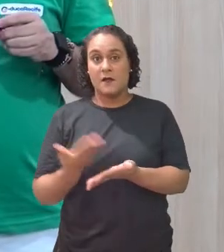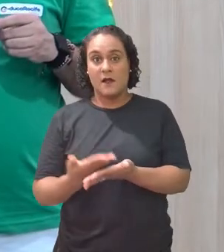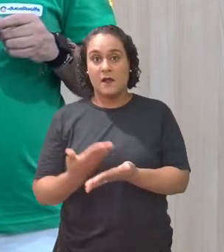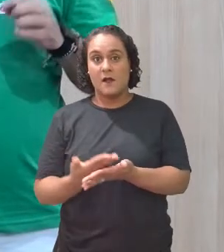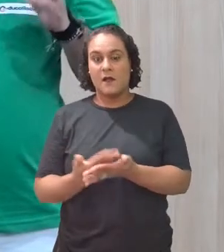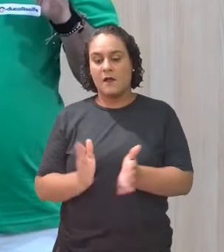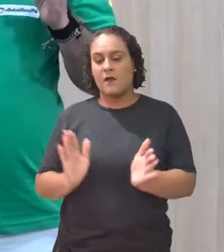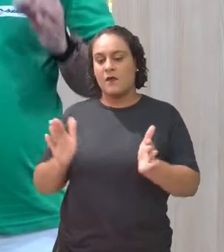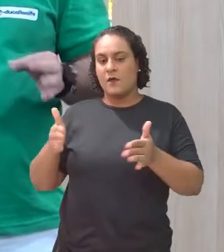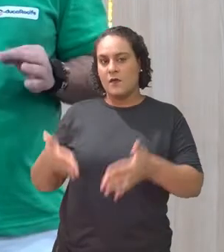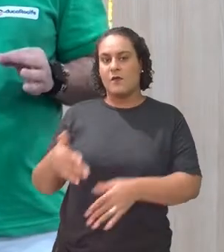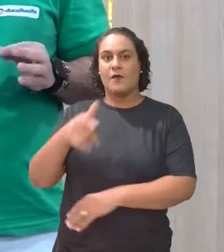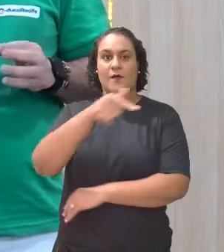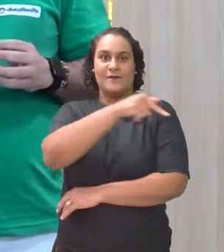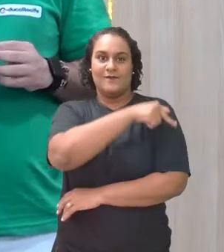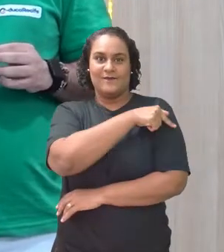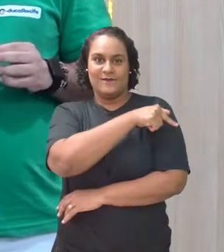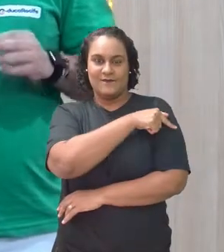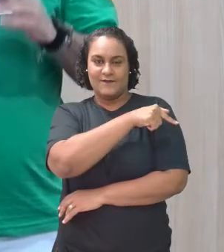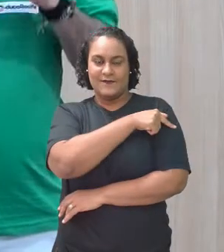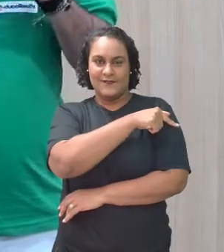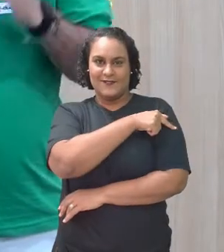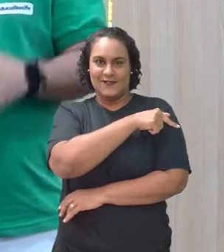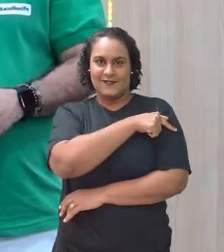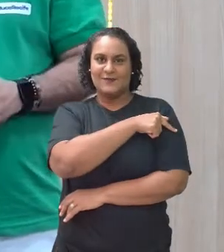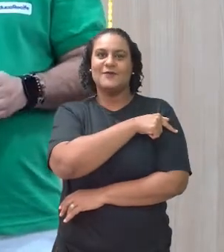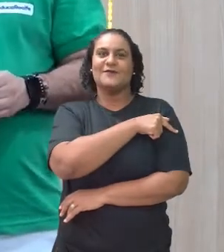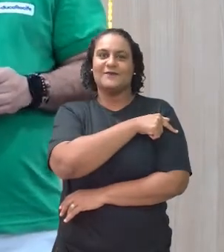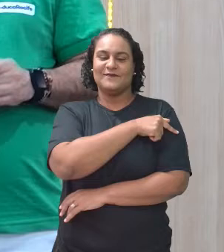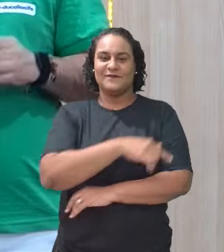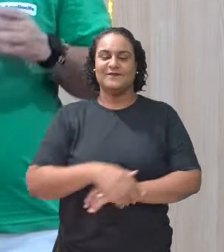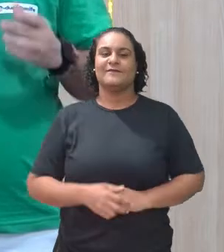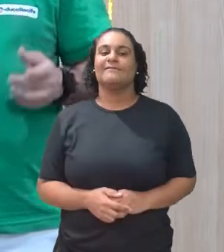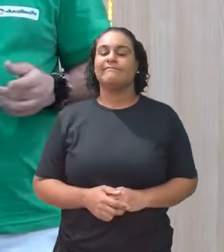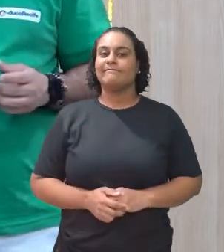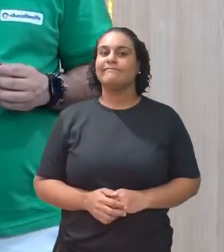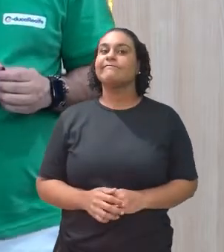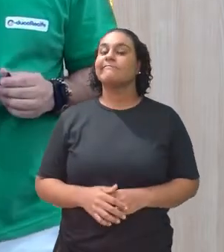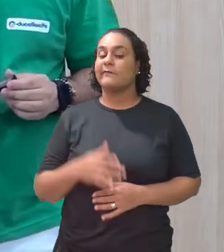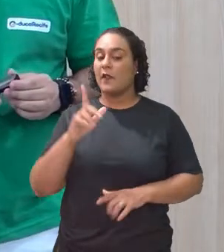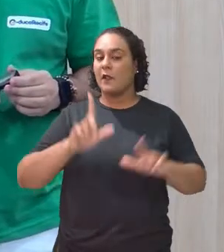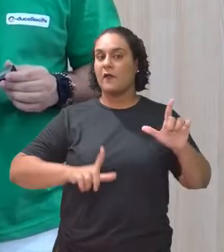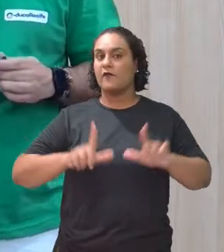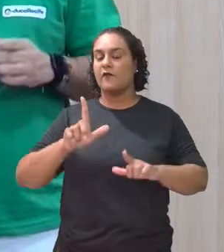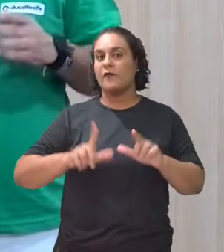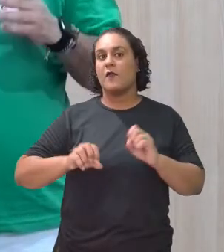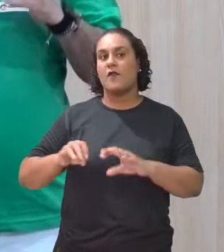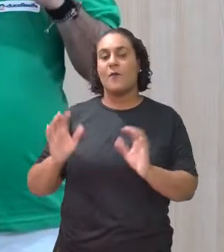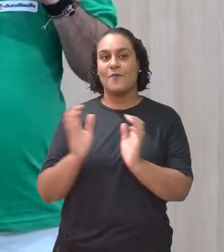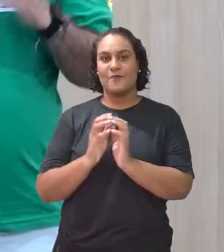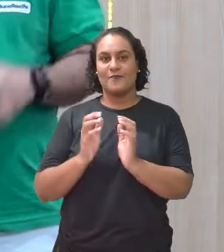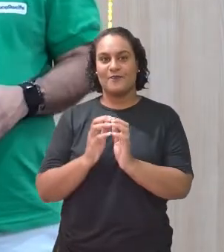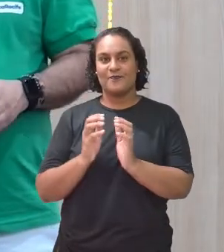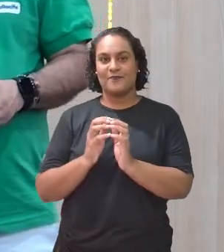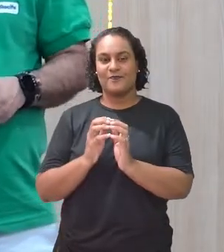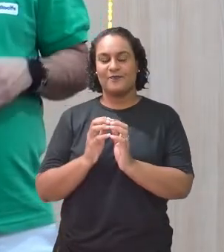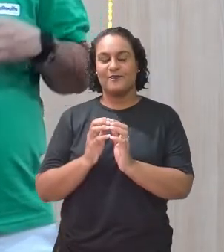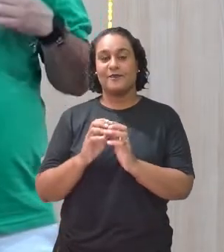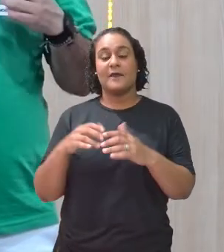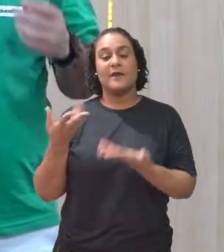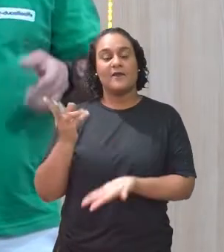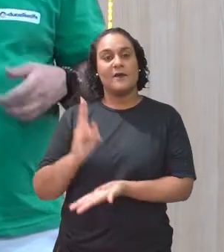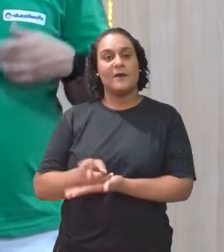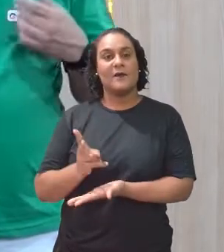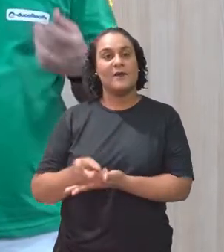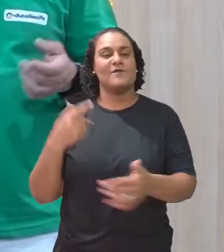as turmas do 7º ano dos anos finais aqui pelo Educa Recife. Então, a gente vai